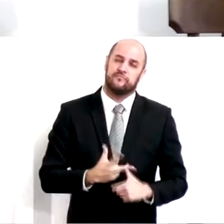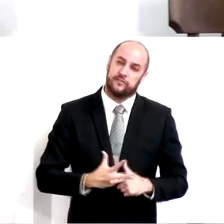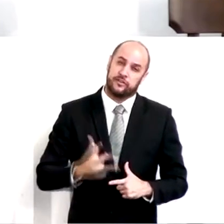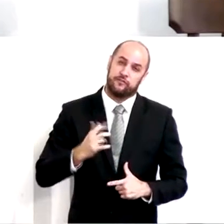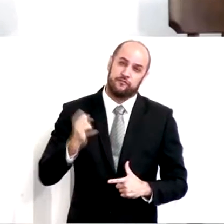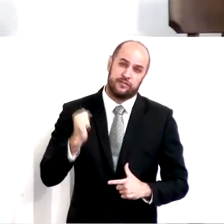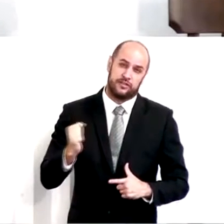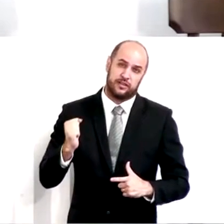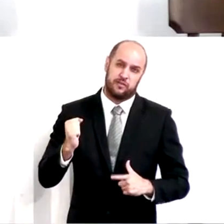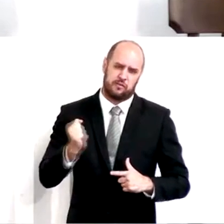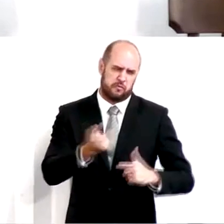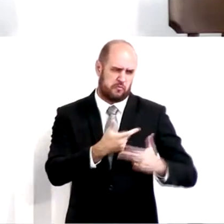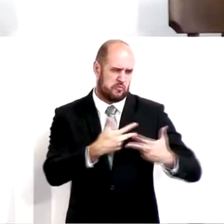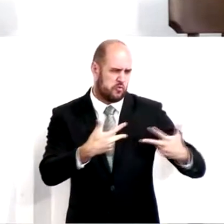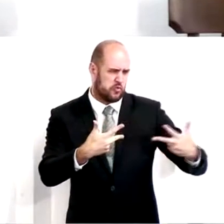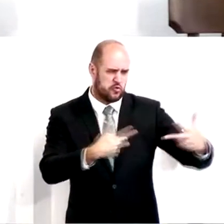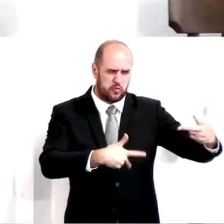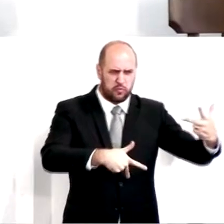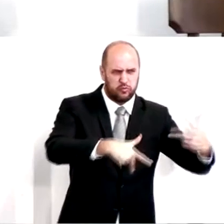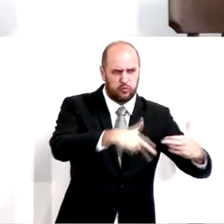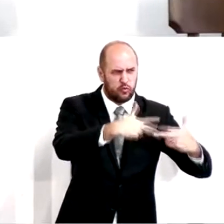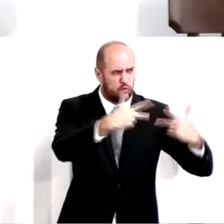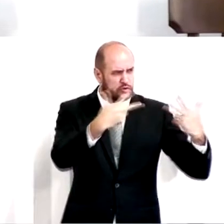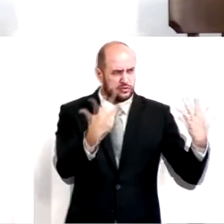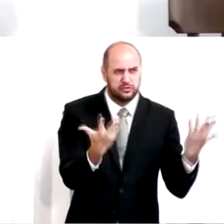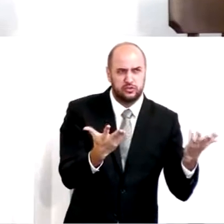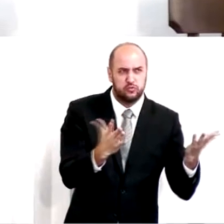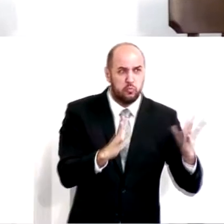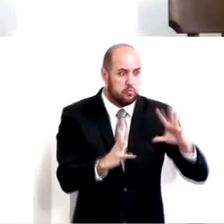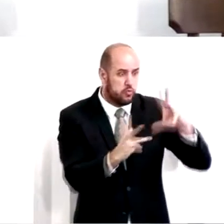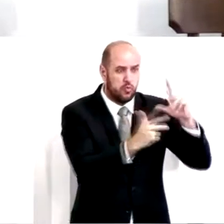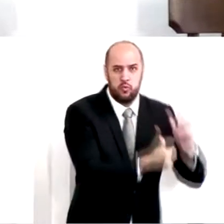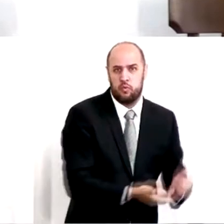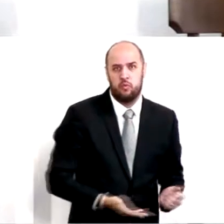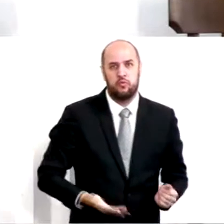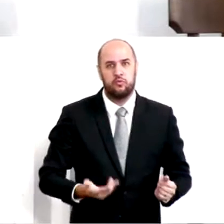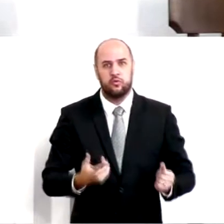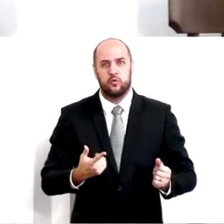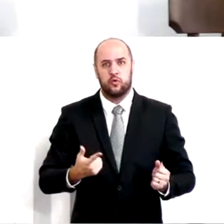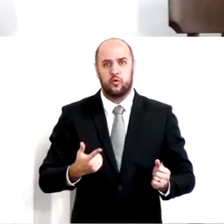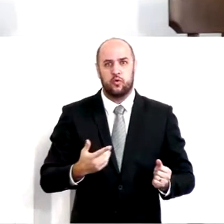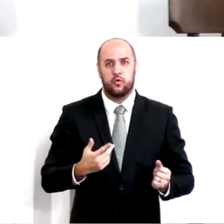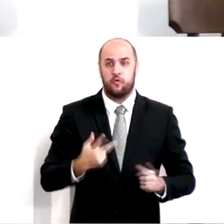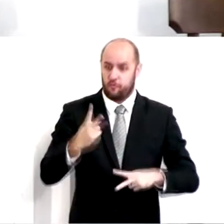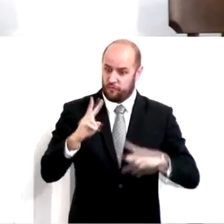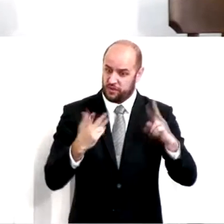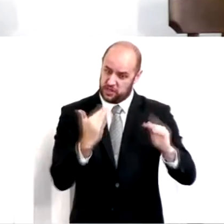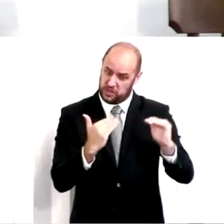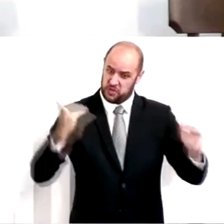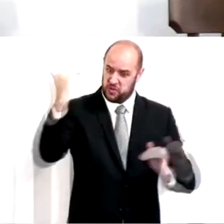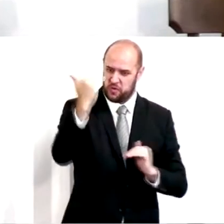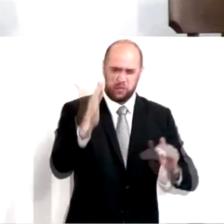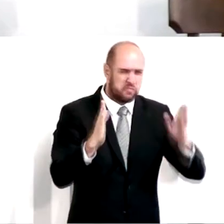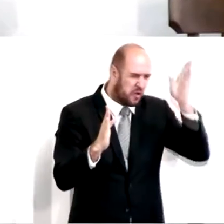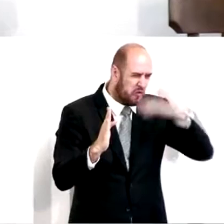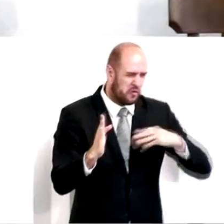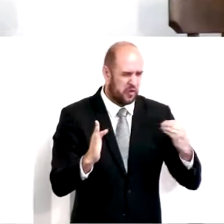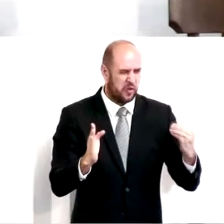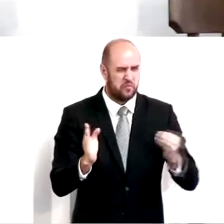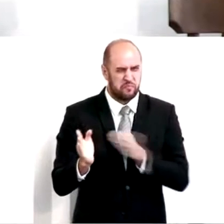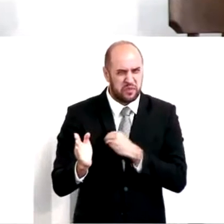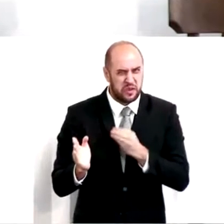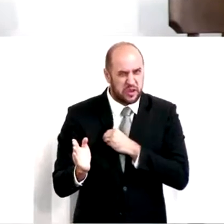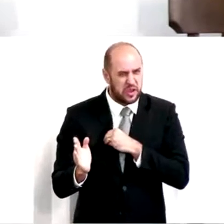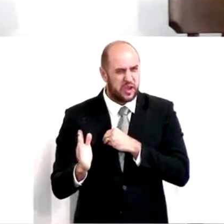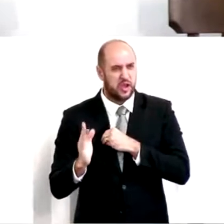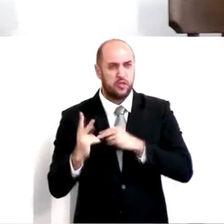os principados e potestades. É que essa é uma vitória sobre a iniquidade, sobre o império das